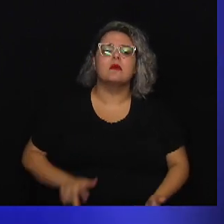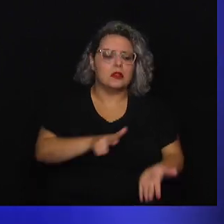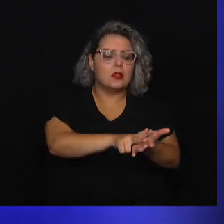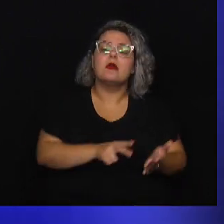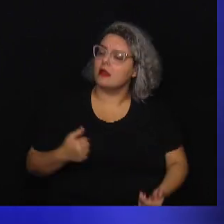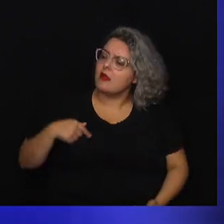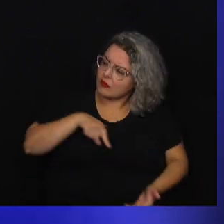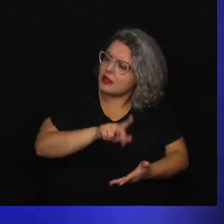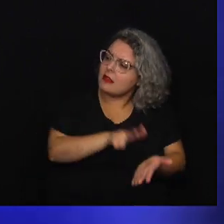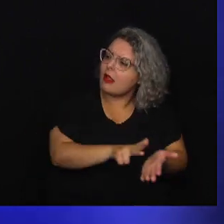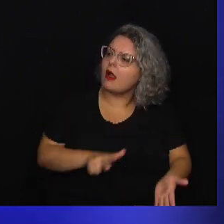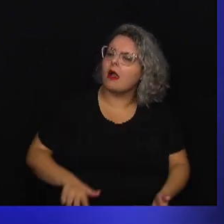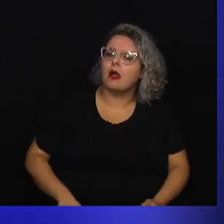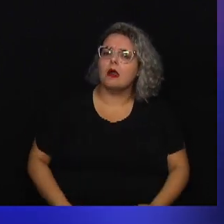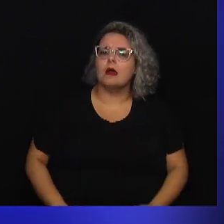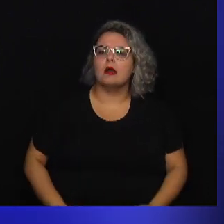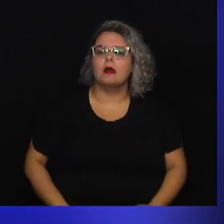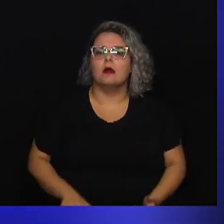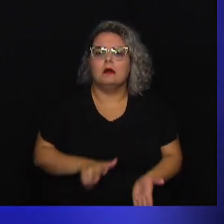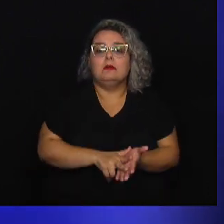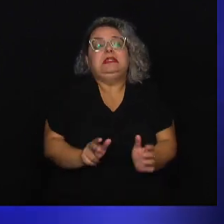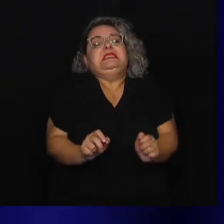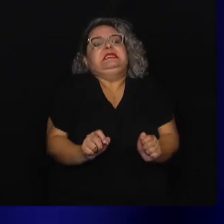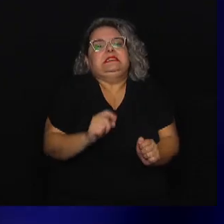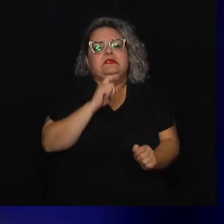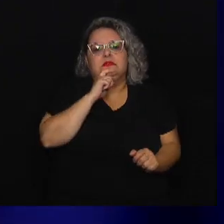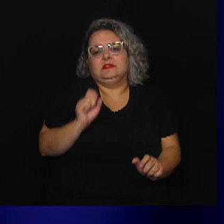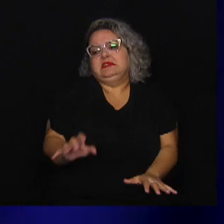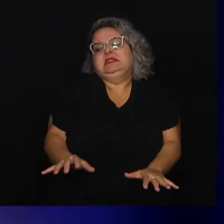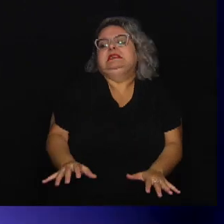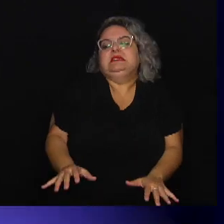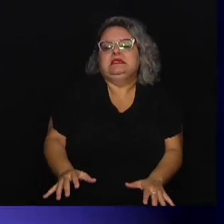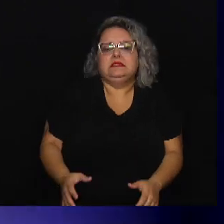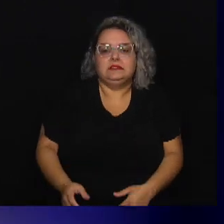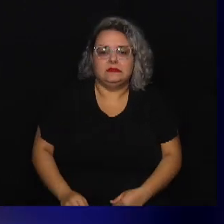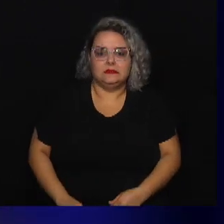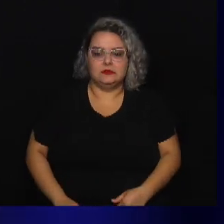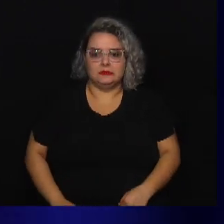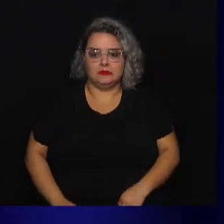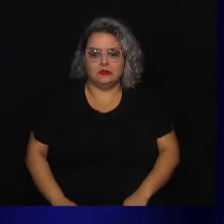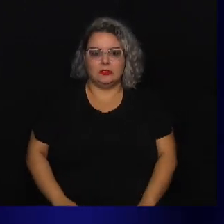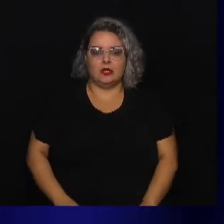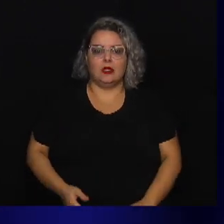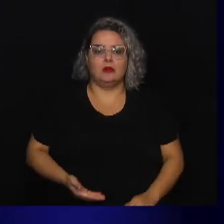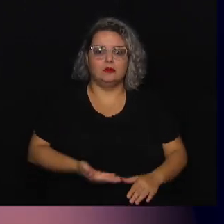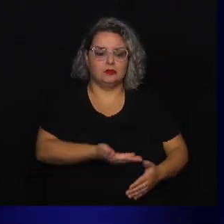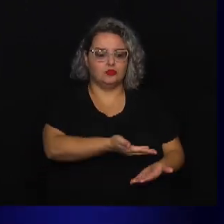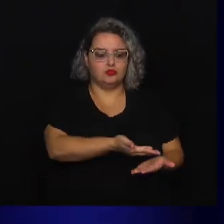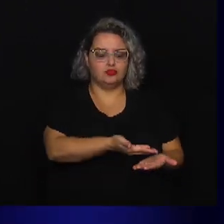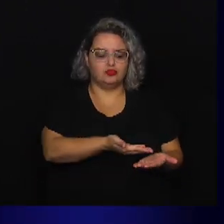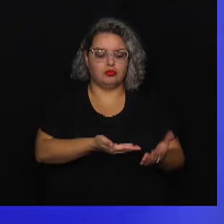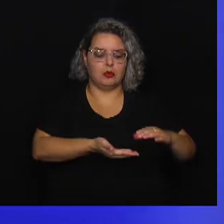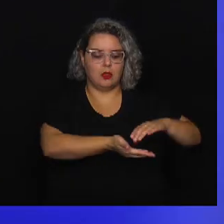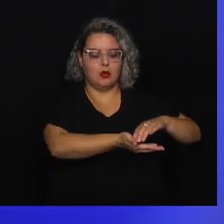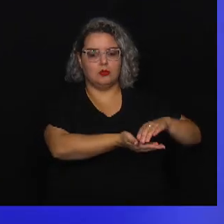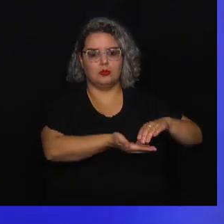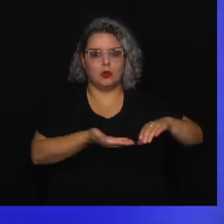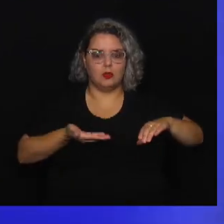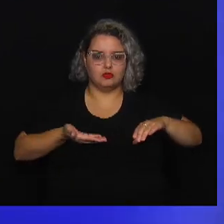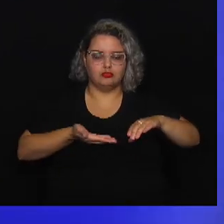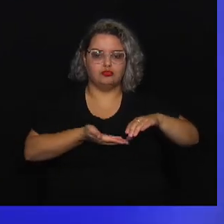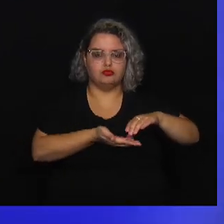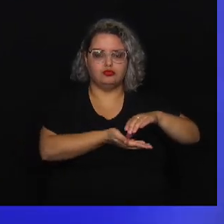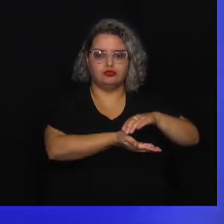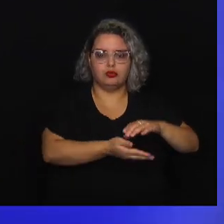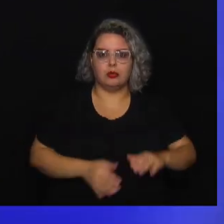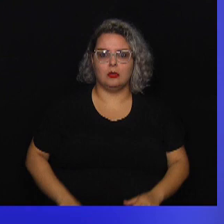deitar. Aí deitei gelado. Aí foi, me puxou pra dentro. Irmão, é